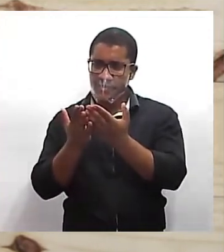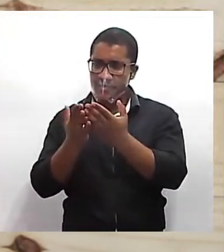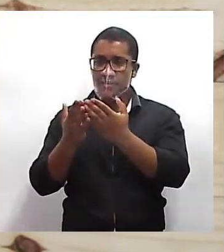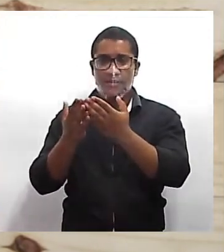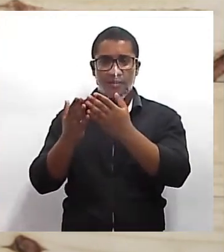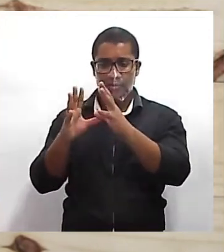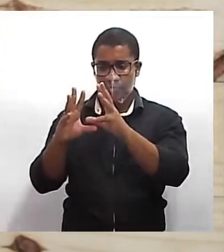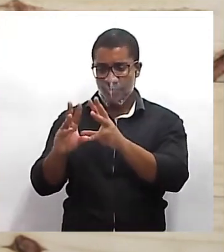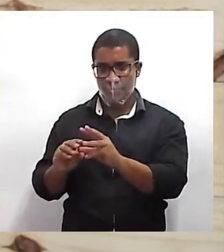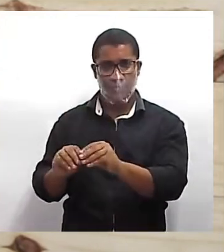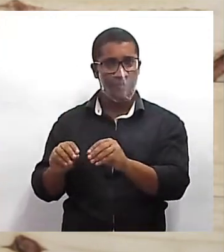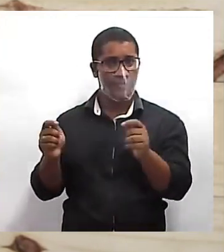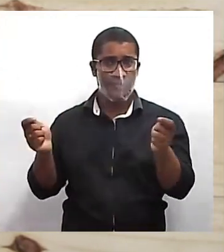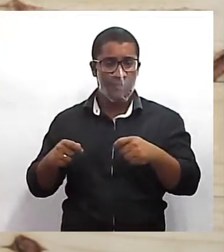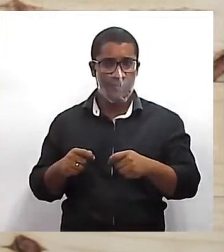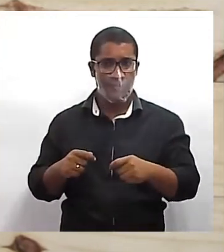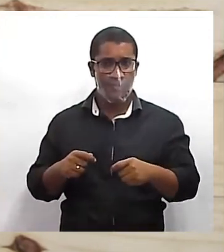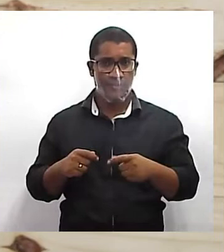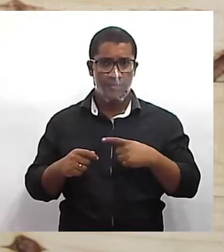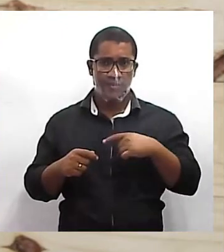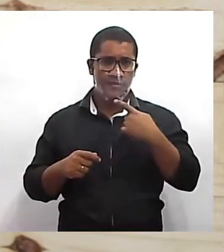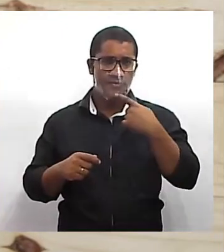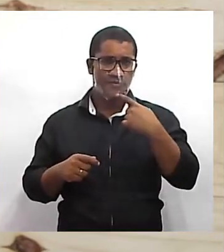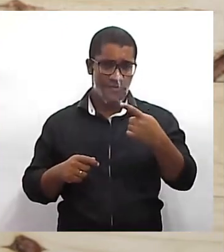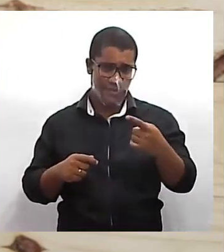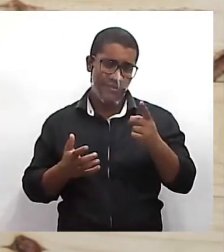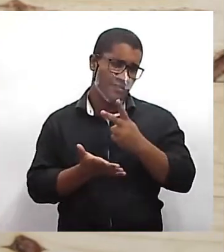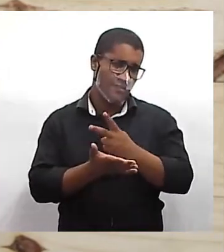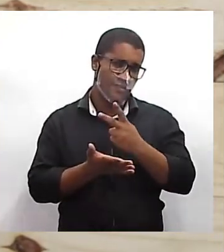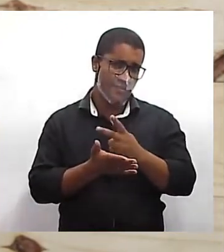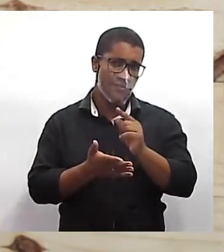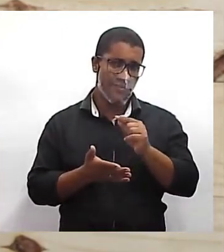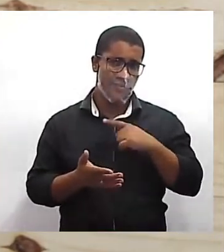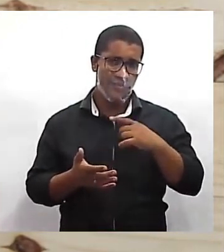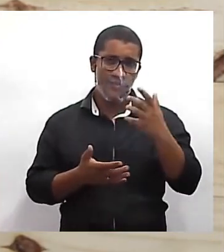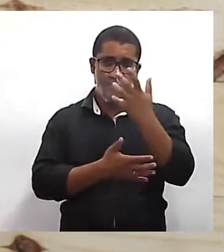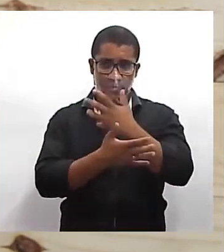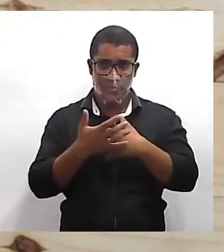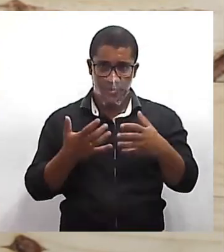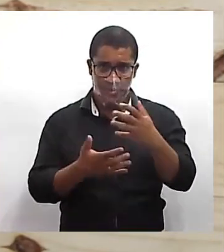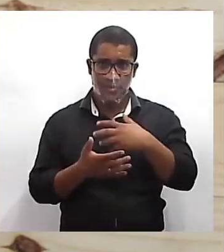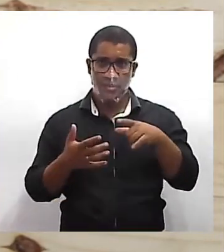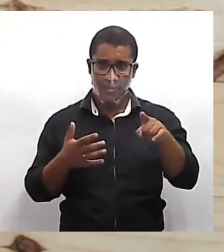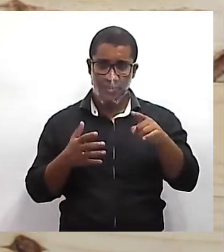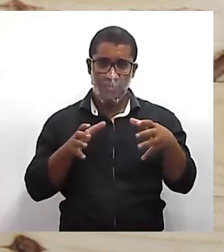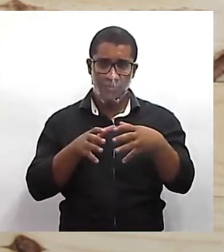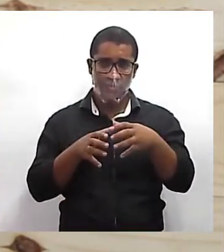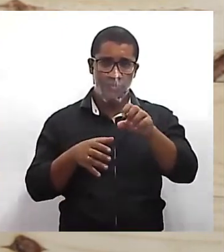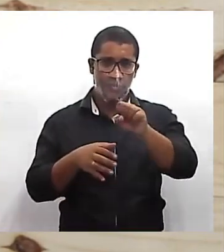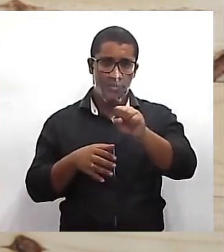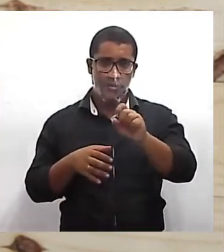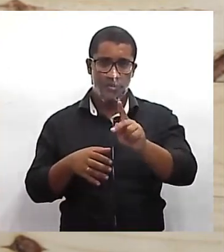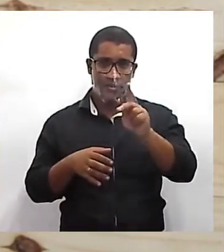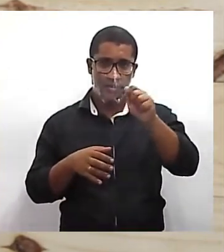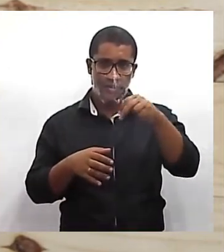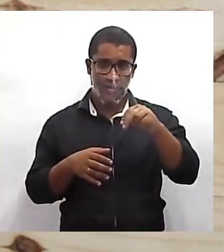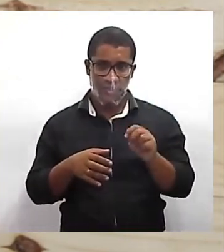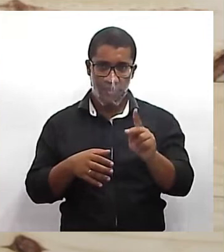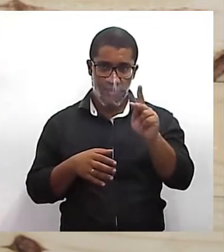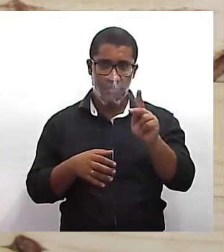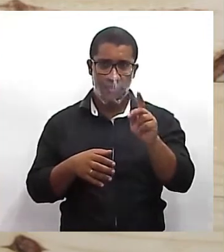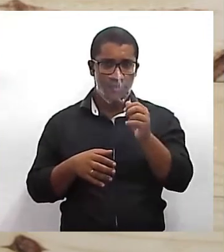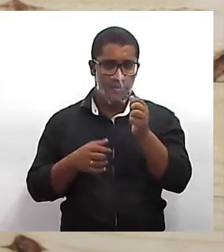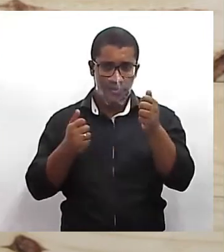muito em minhas falas um trecho da música do Samuel Rosa, do Skank, que fala assim: se o país não for para cada